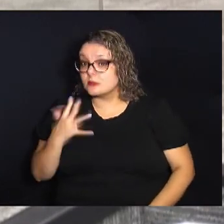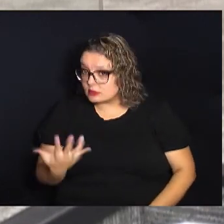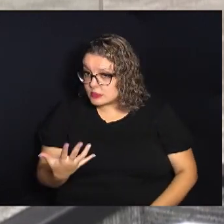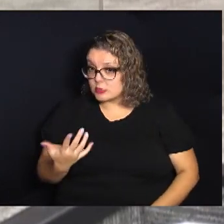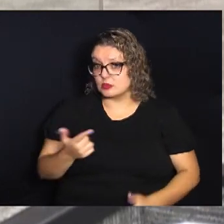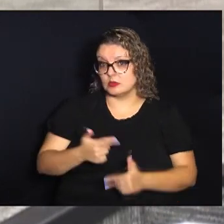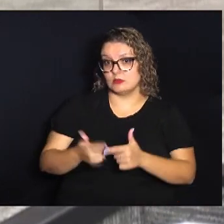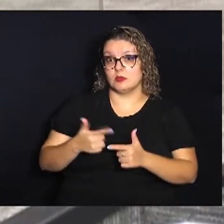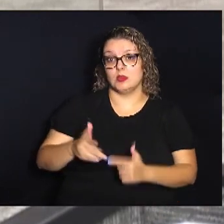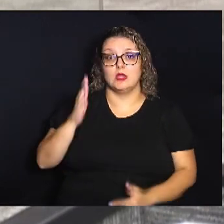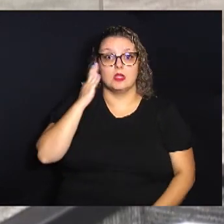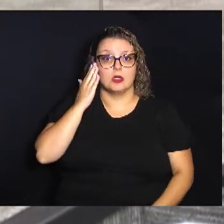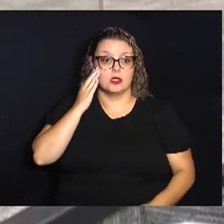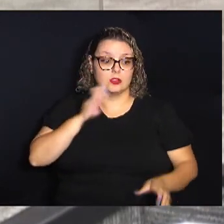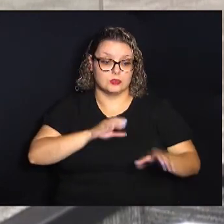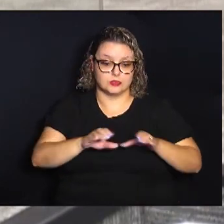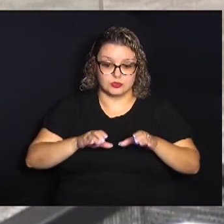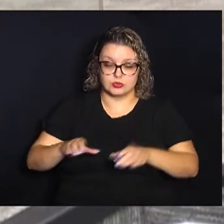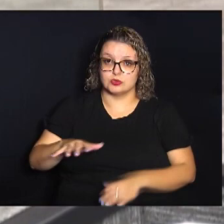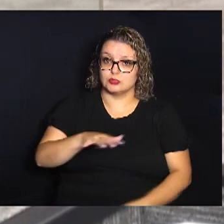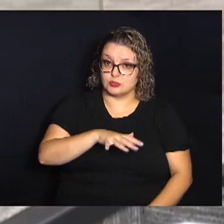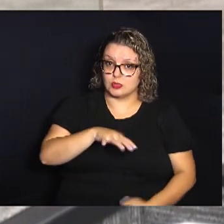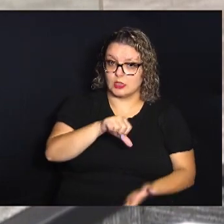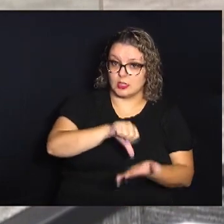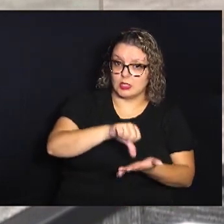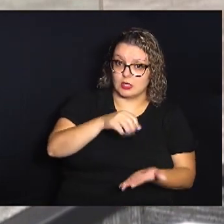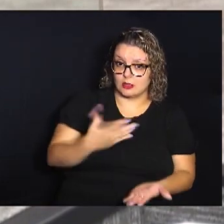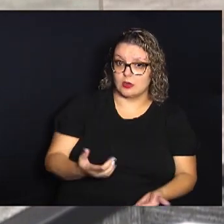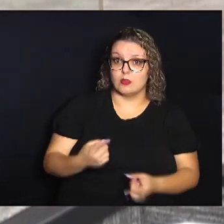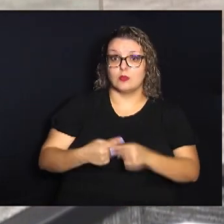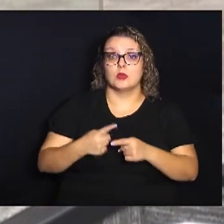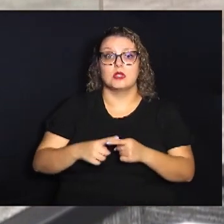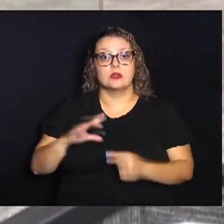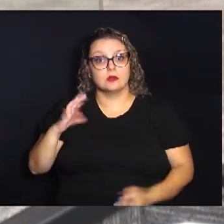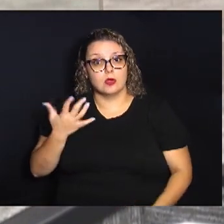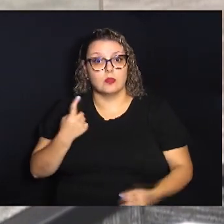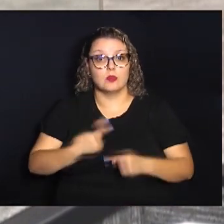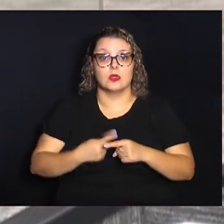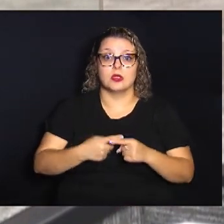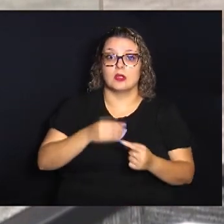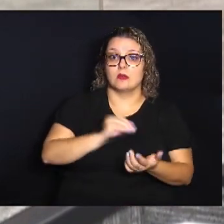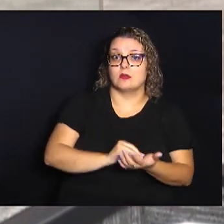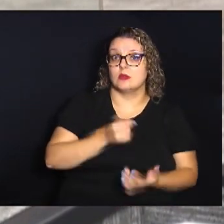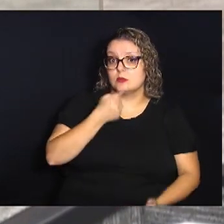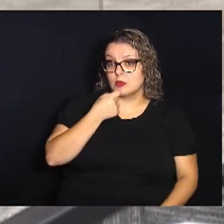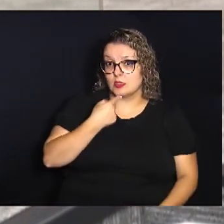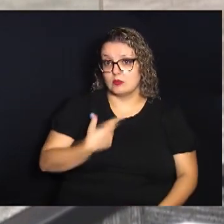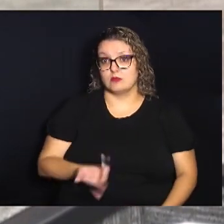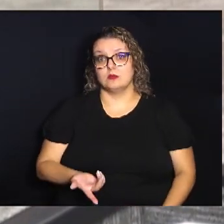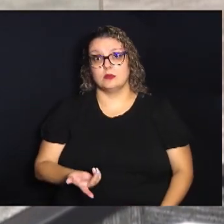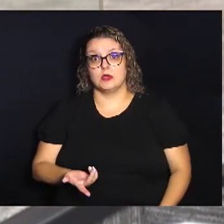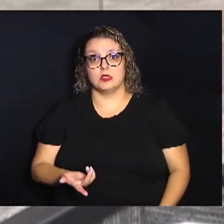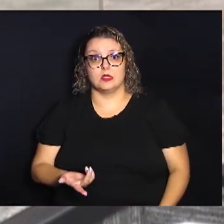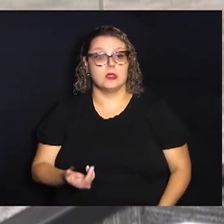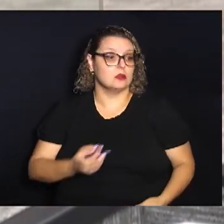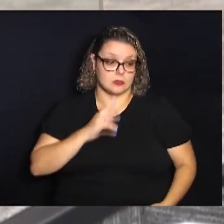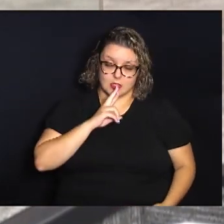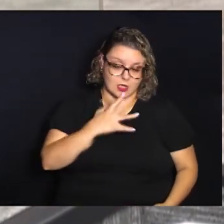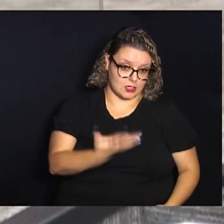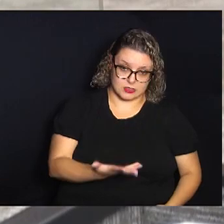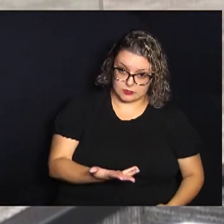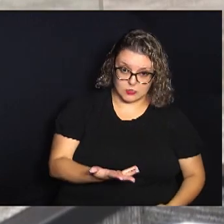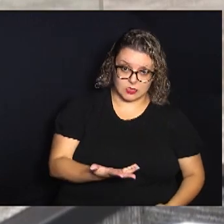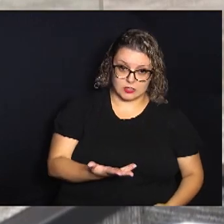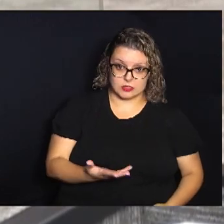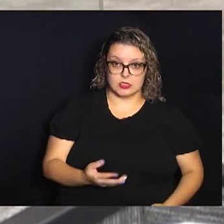entender com o coordenador lá daquele posto de saúde o porquê que estava acontecendo aquilo, porque estava faltando medicamento A ou medicamento B, e dar a solução, né? Que